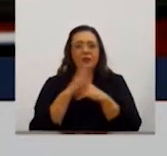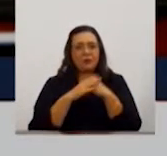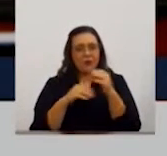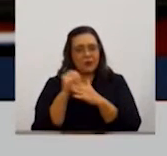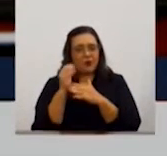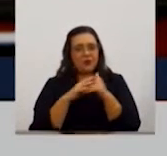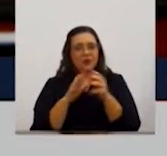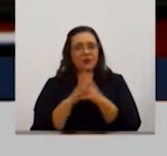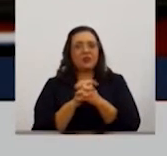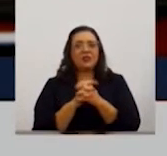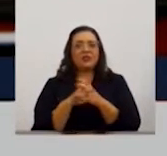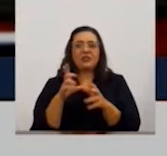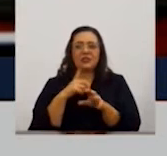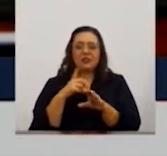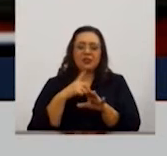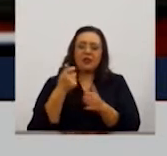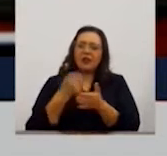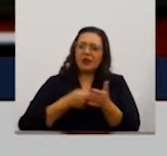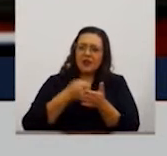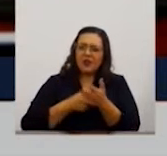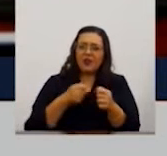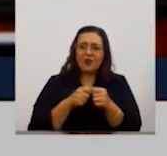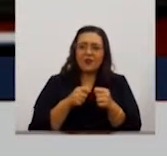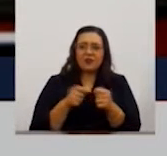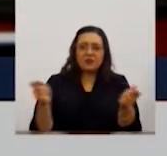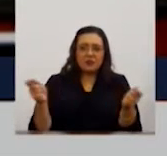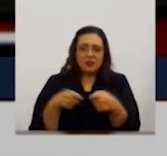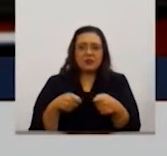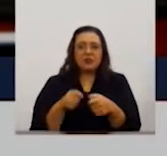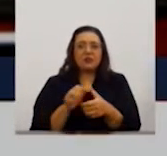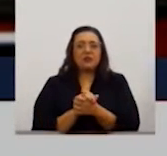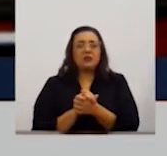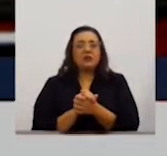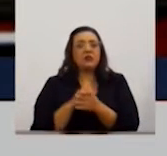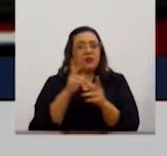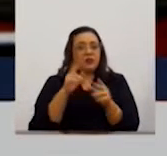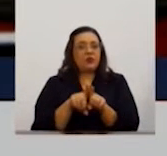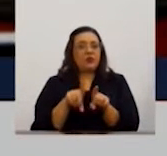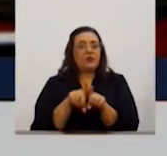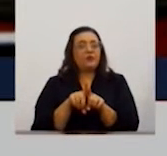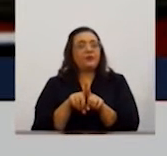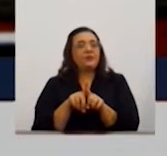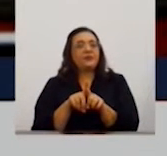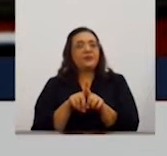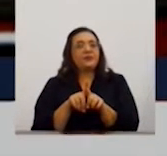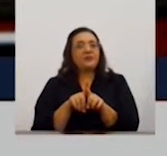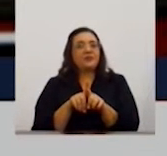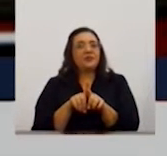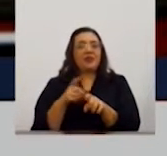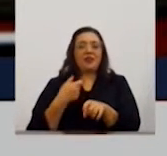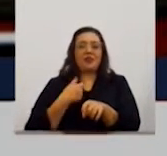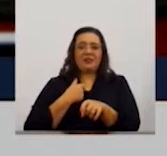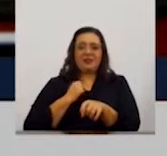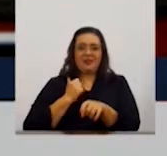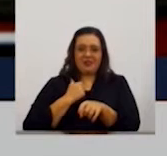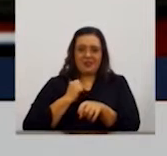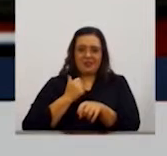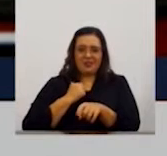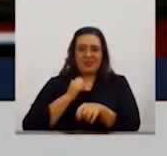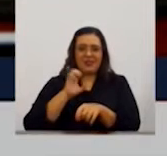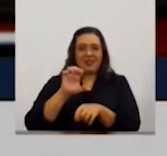profissional dedicada e competente como a doutora Edna, que nos